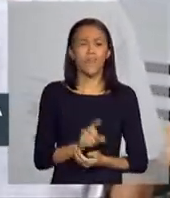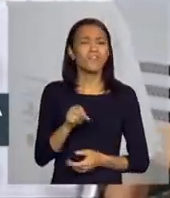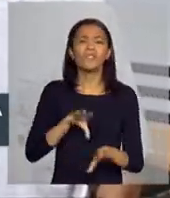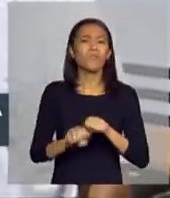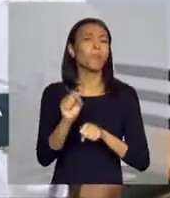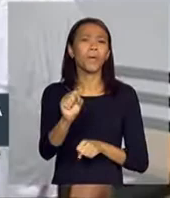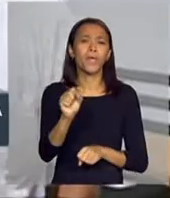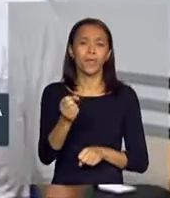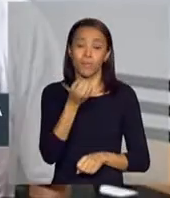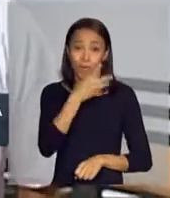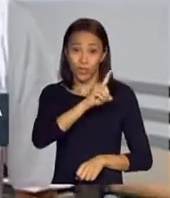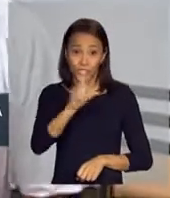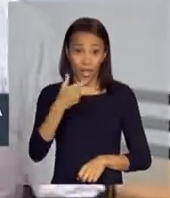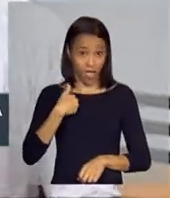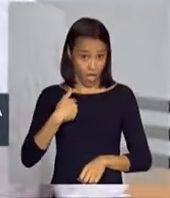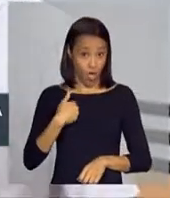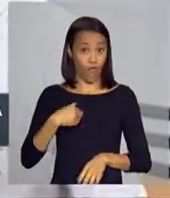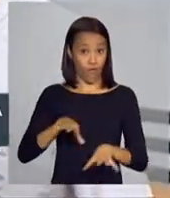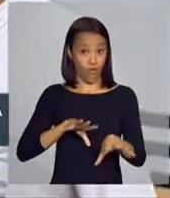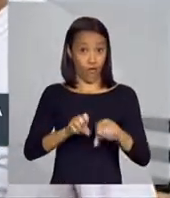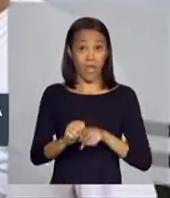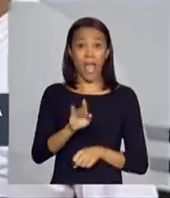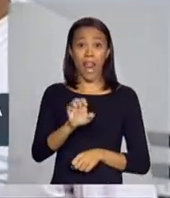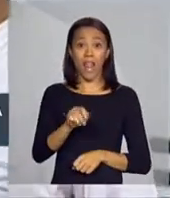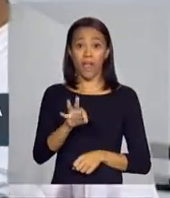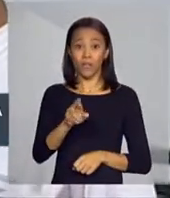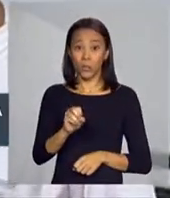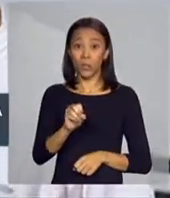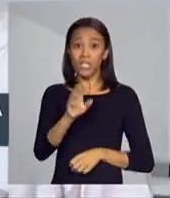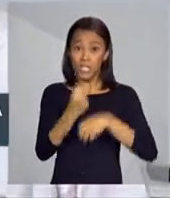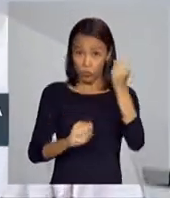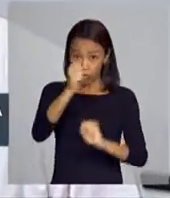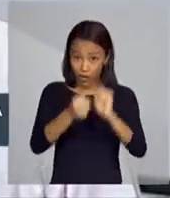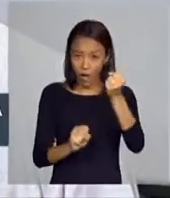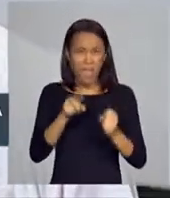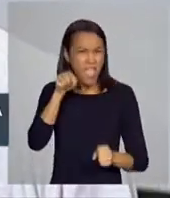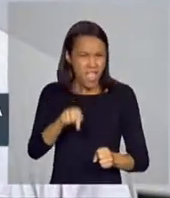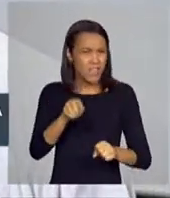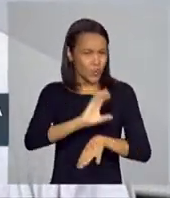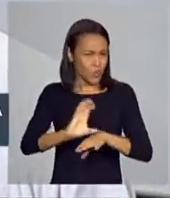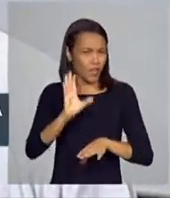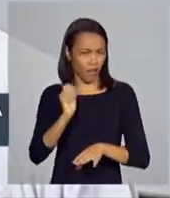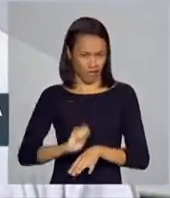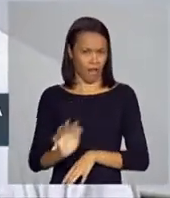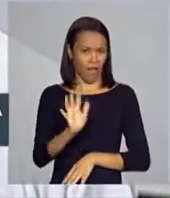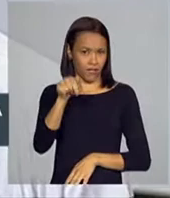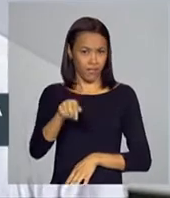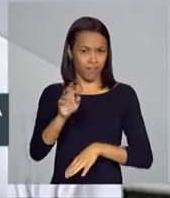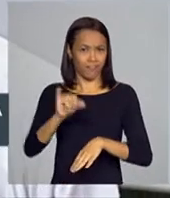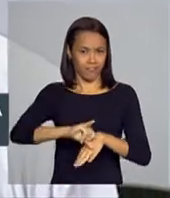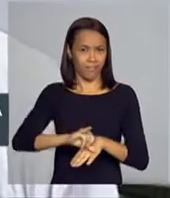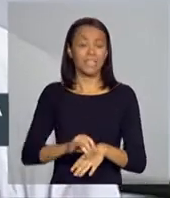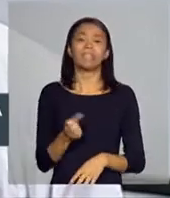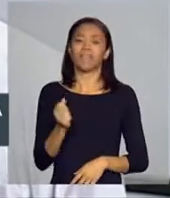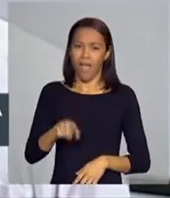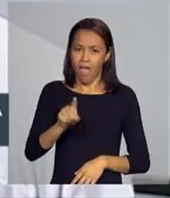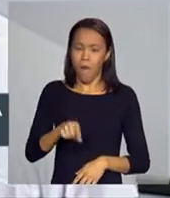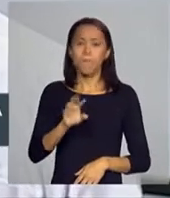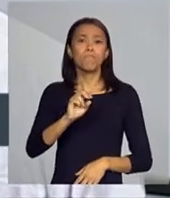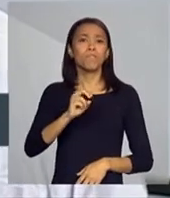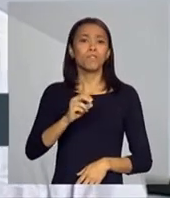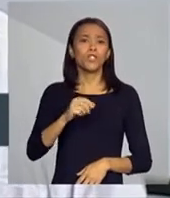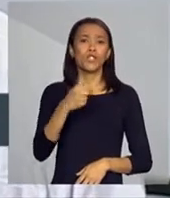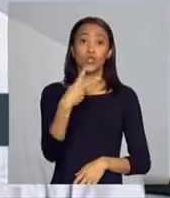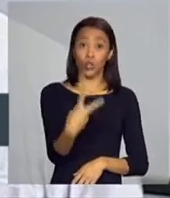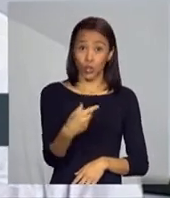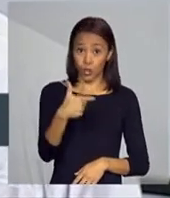em quê Bom dia me formei em elétrica industrial e esse curso ele é caro aqui em Porto Alegre ele é muito caro el custa em torno de